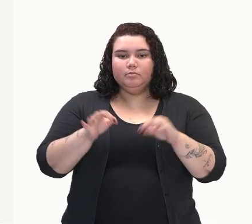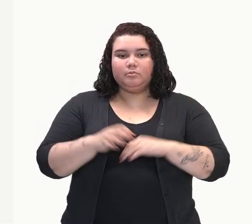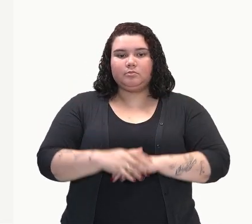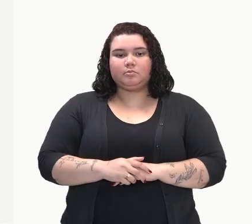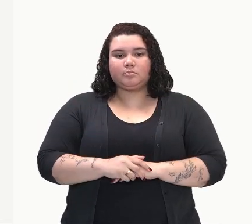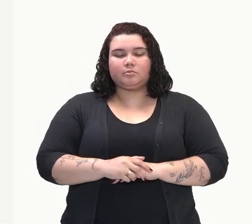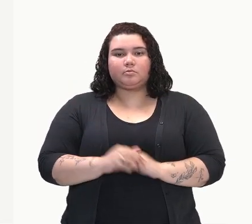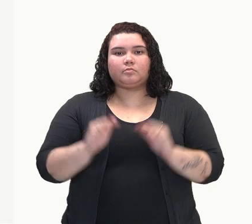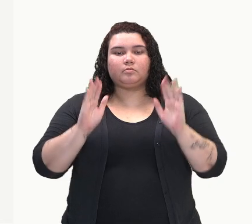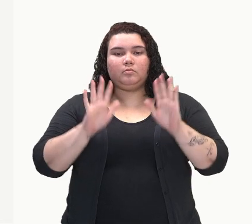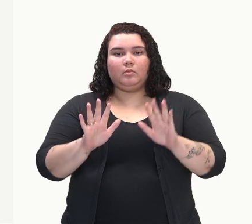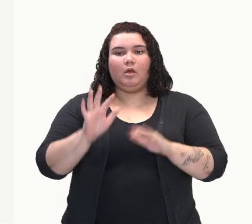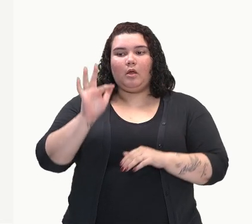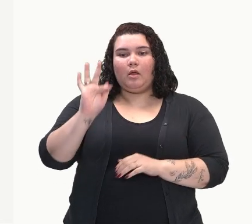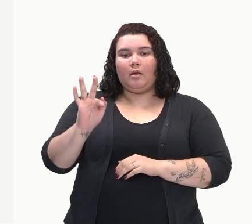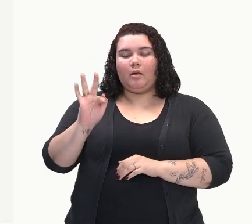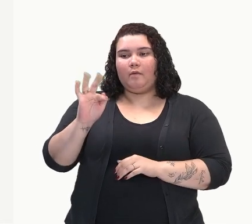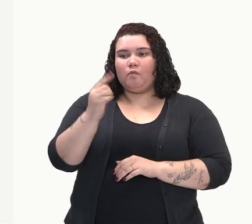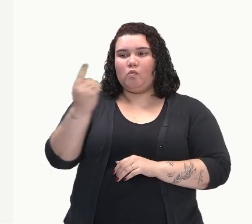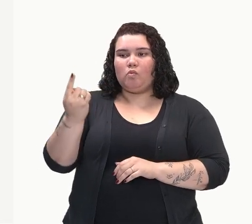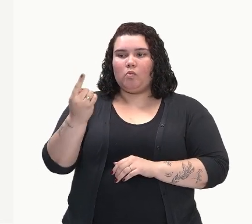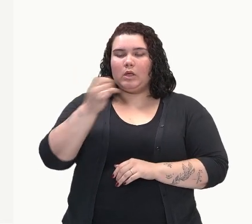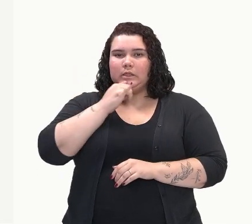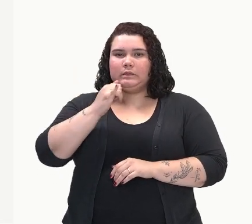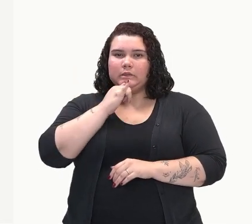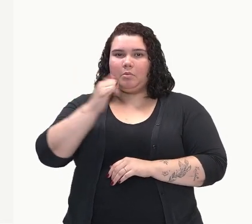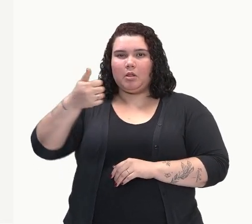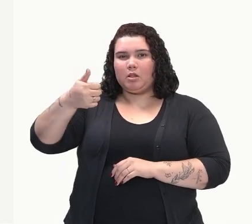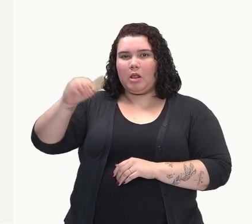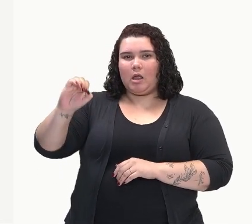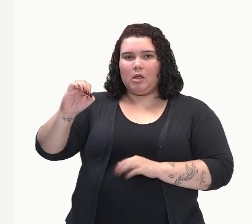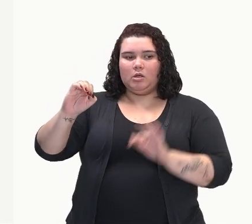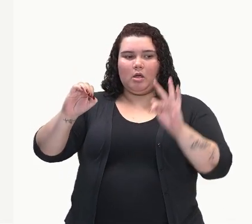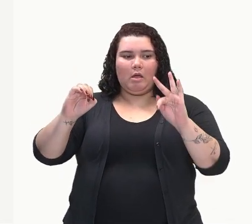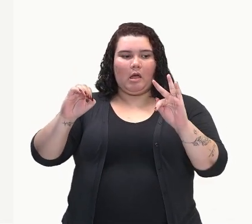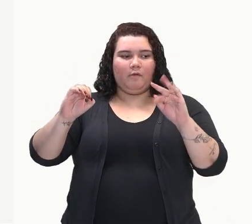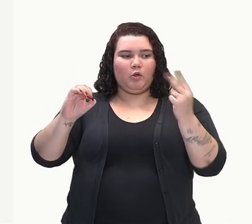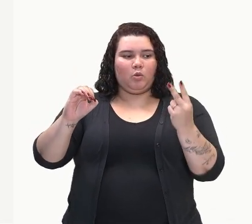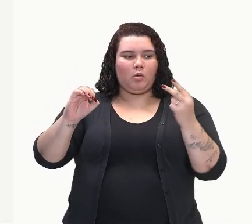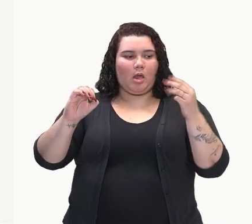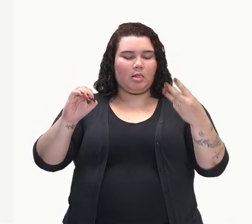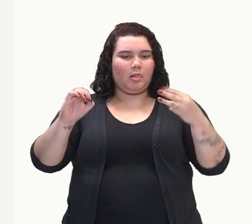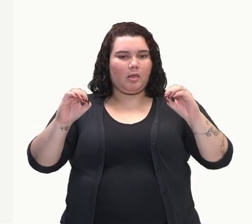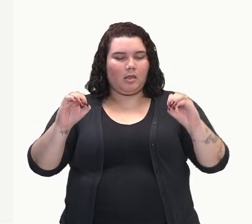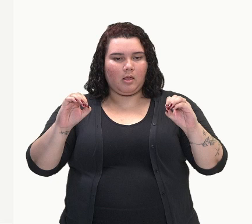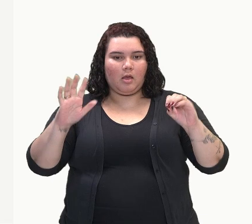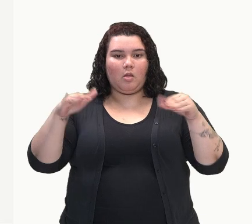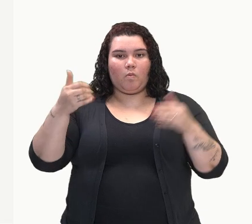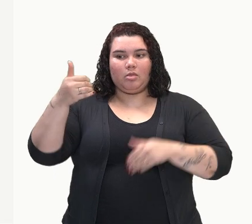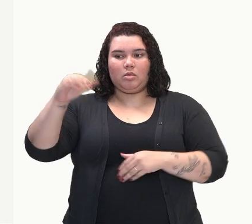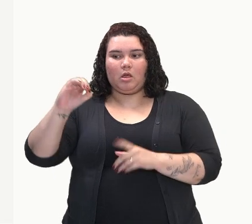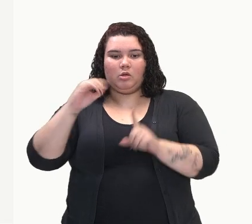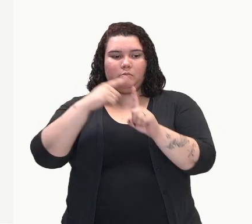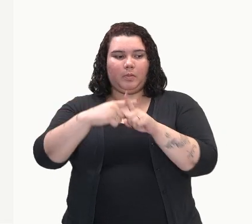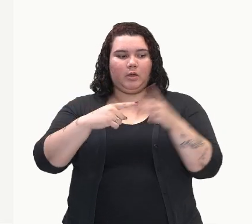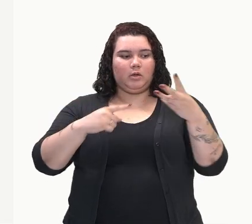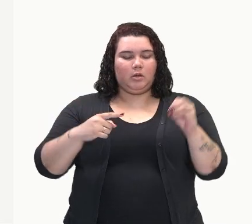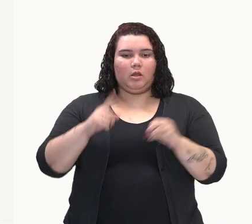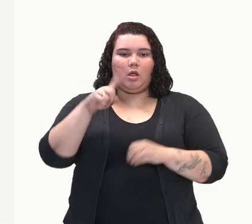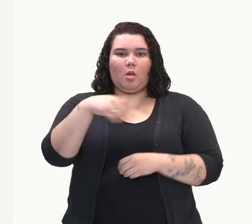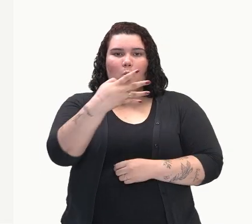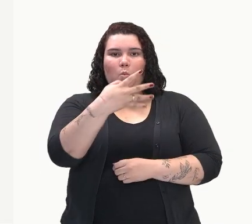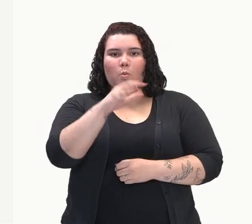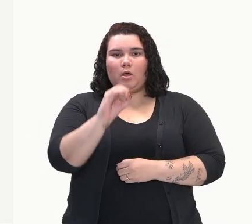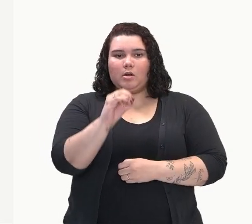a força F1 fosse 10 e a força F2 fosse 30, nós teríamos aqui uma força resultante de 40 newtons.